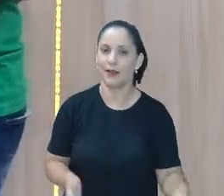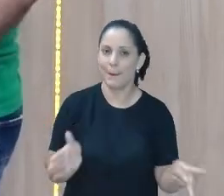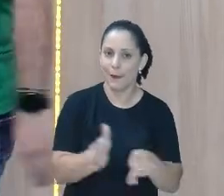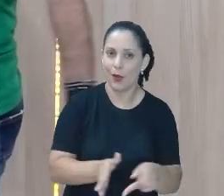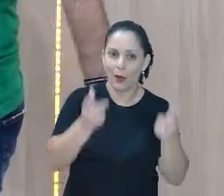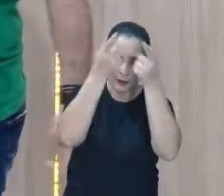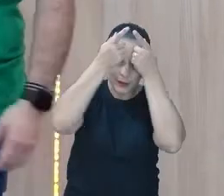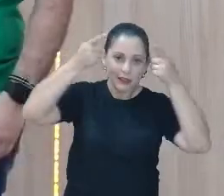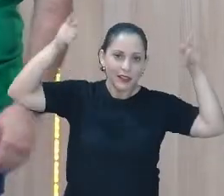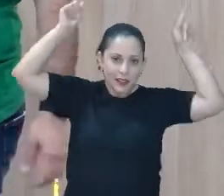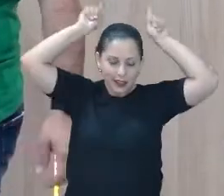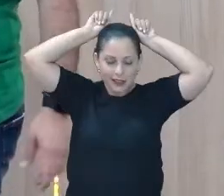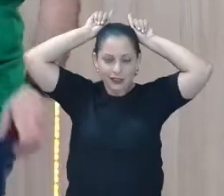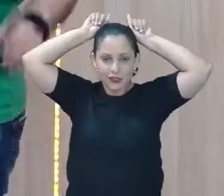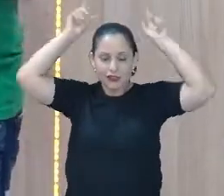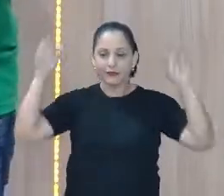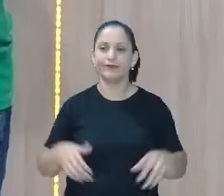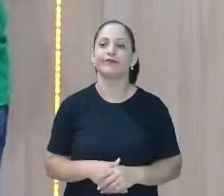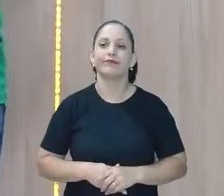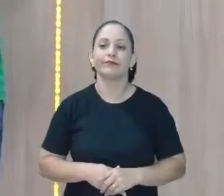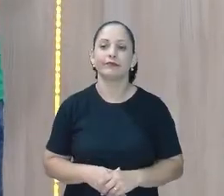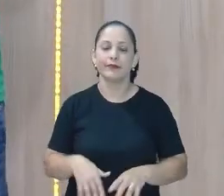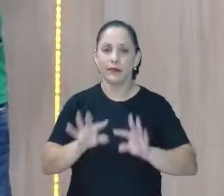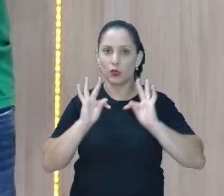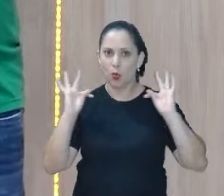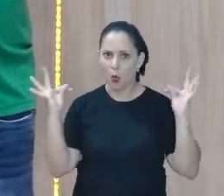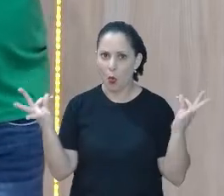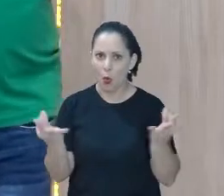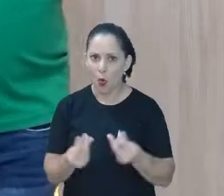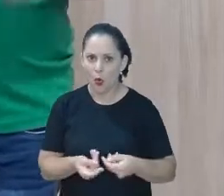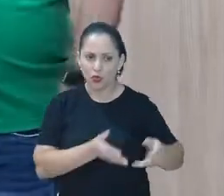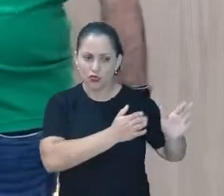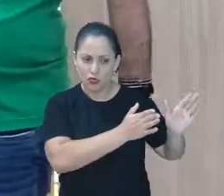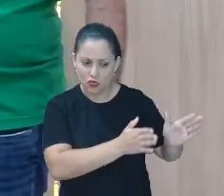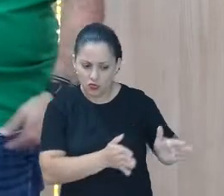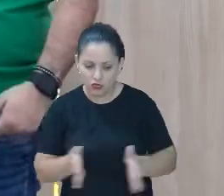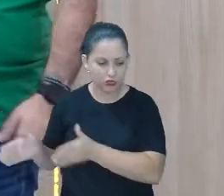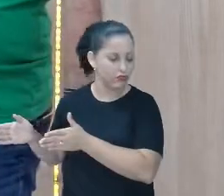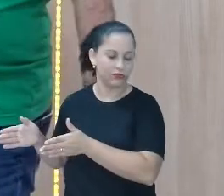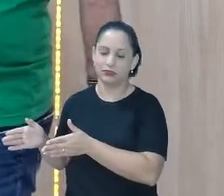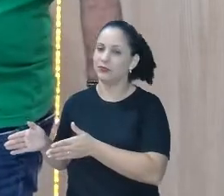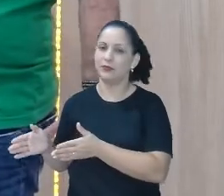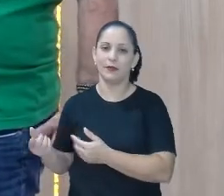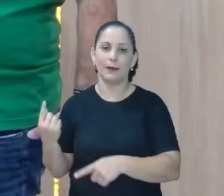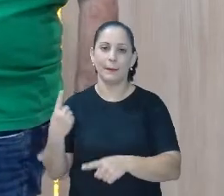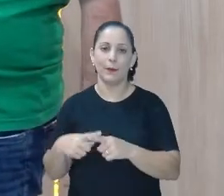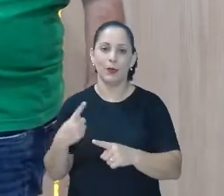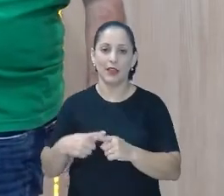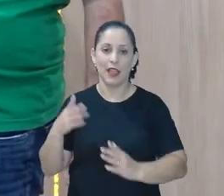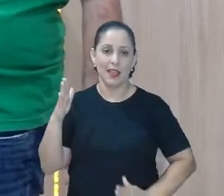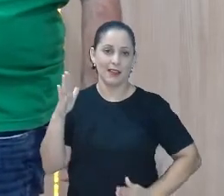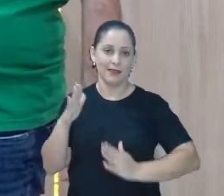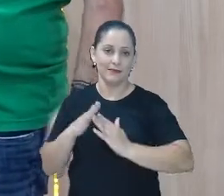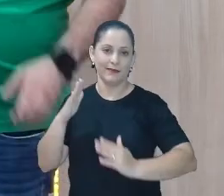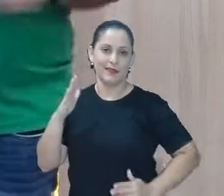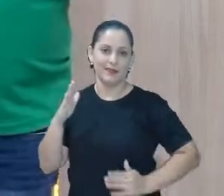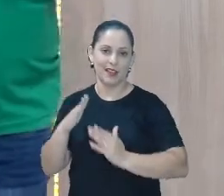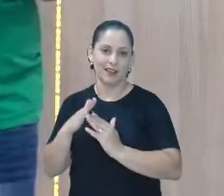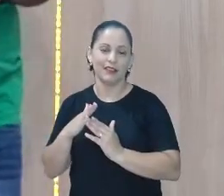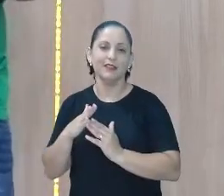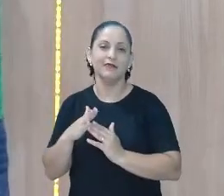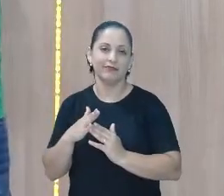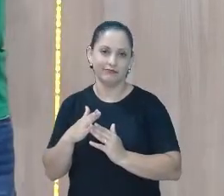ainda, não eram todos os descendentes, né? Porque ela era mais restrita ainda. A cidadania